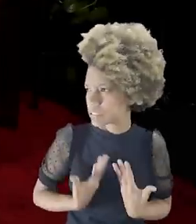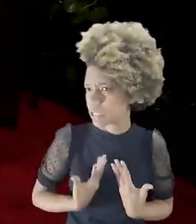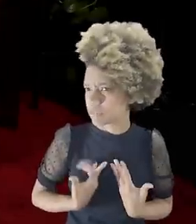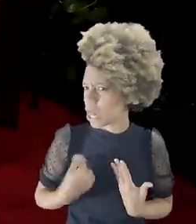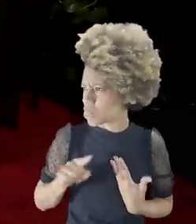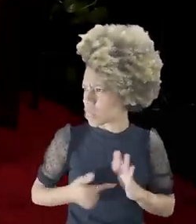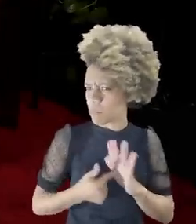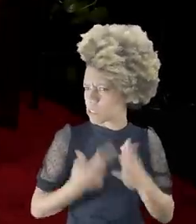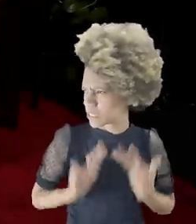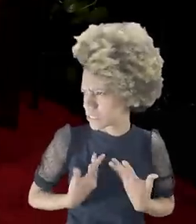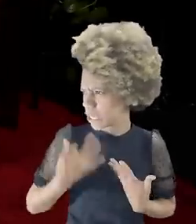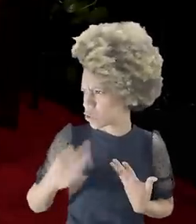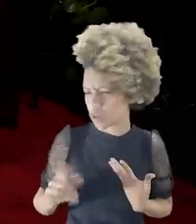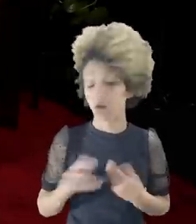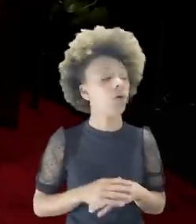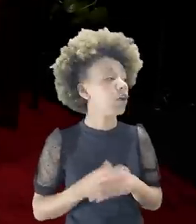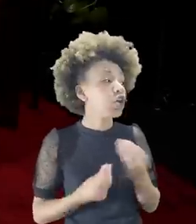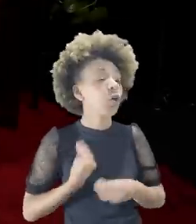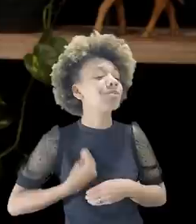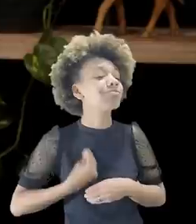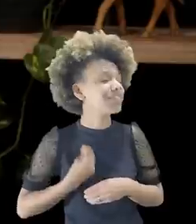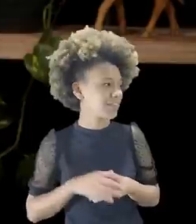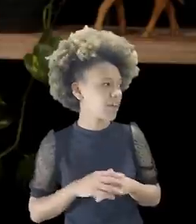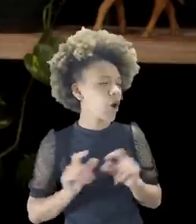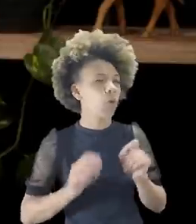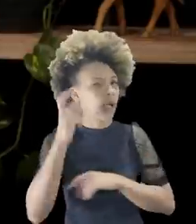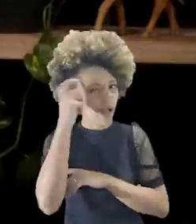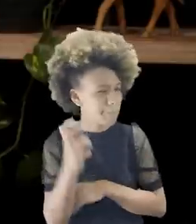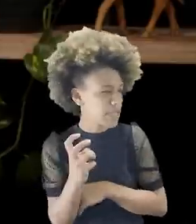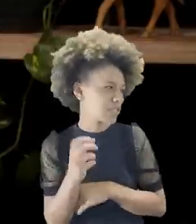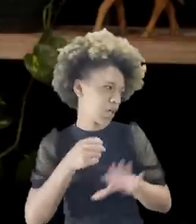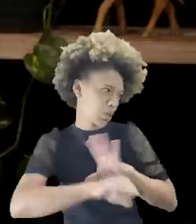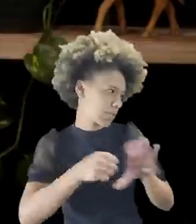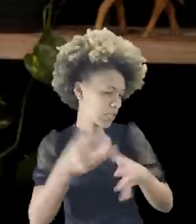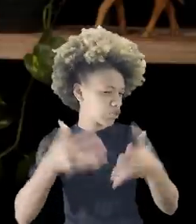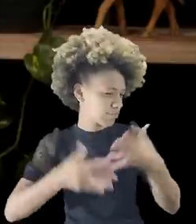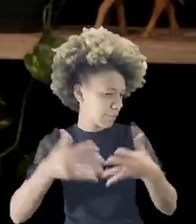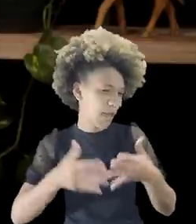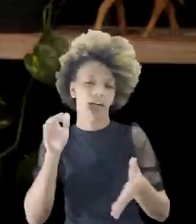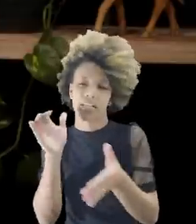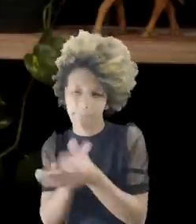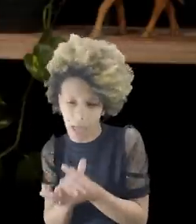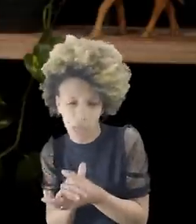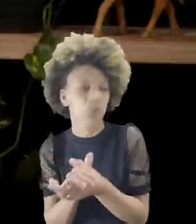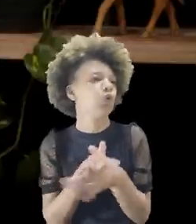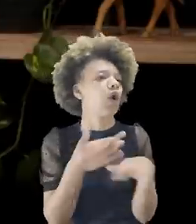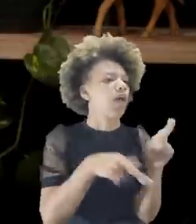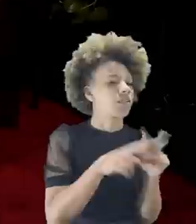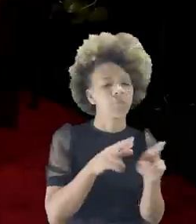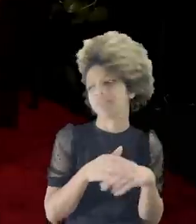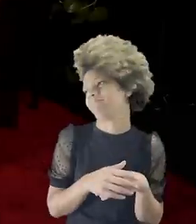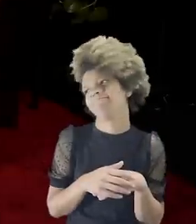você tá cansado não demonstra cansaço tá com dor não demonstra E como é que você leva isso pra tua vida o que que a cabeça do basquete atrapalha ter o casamento tua